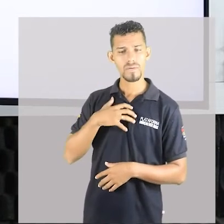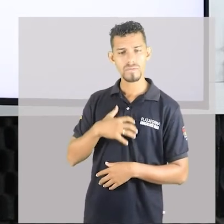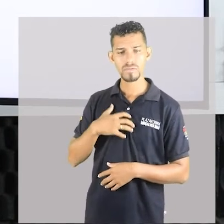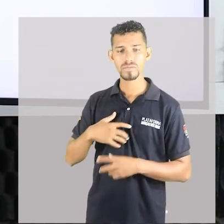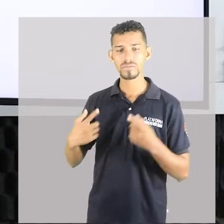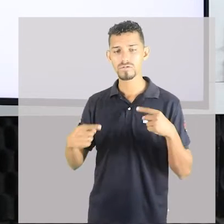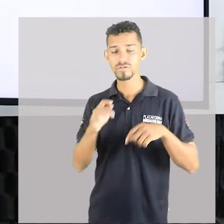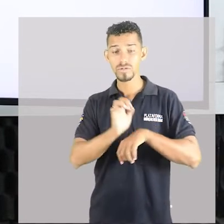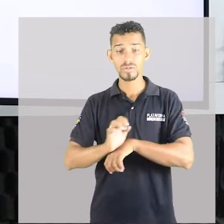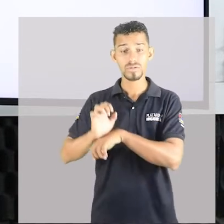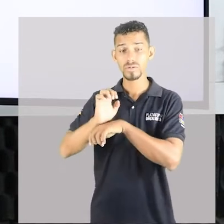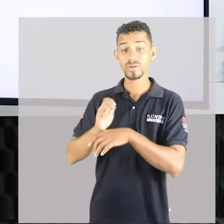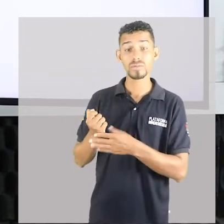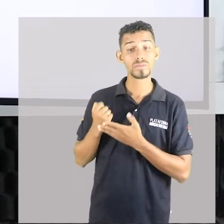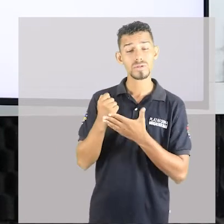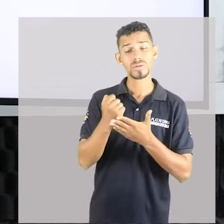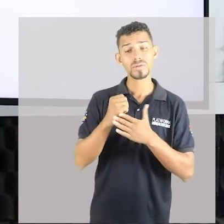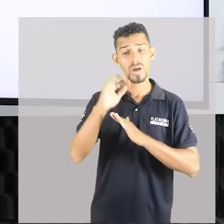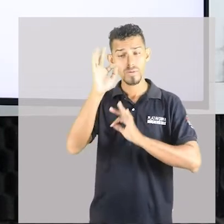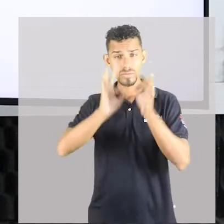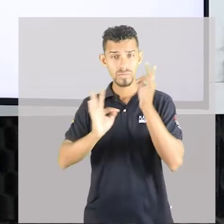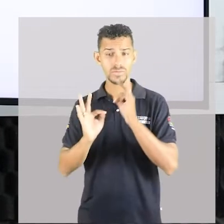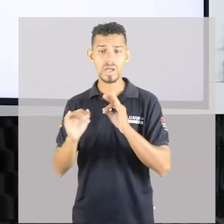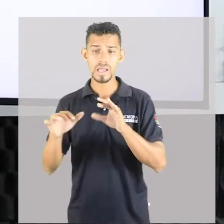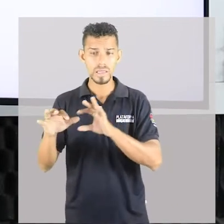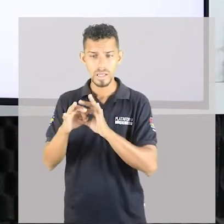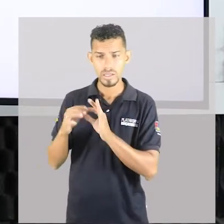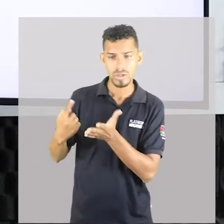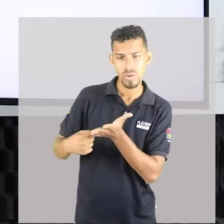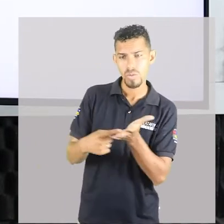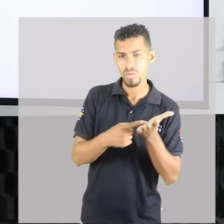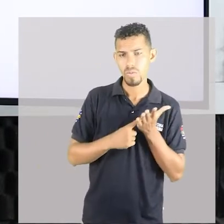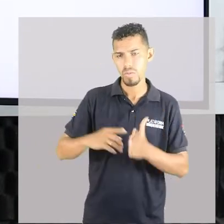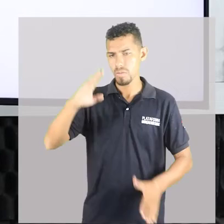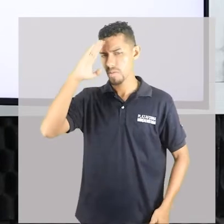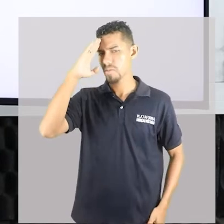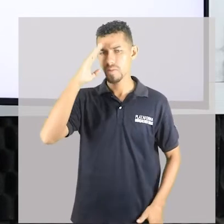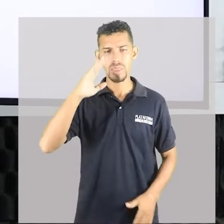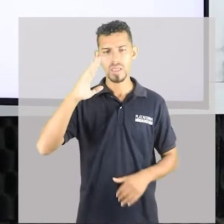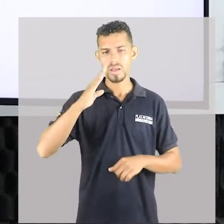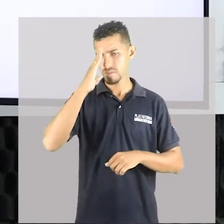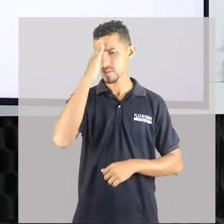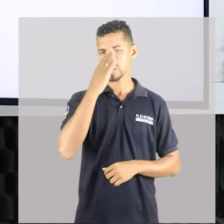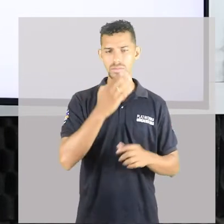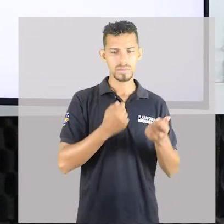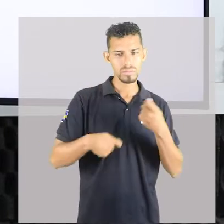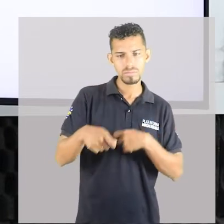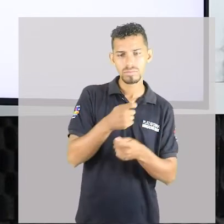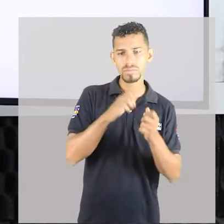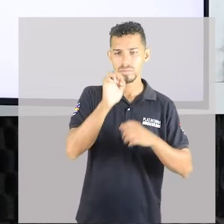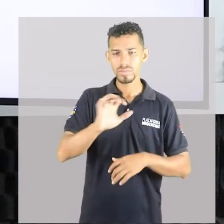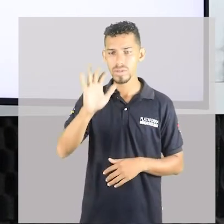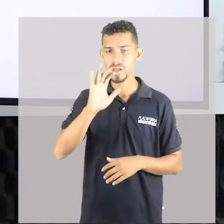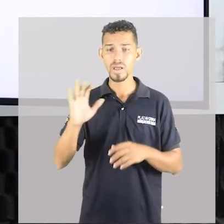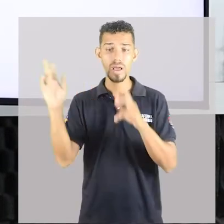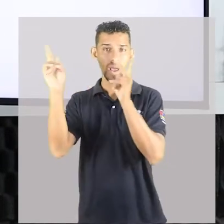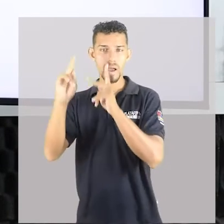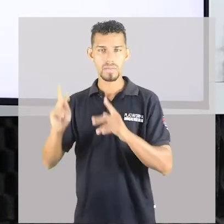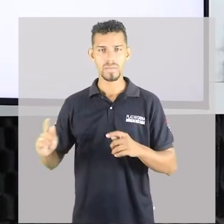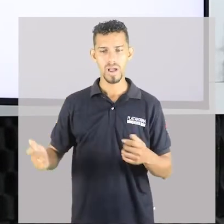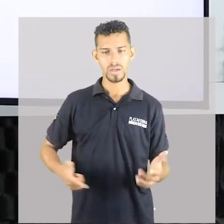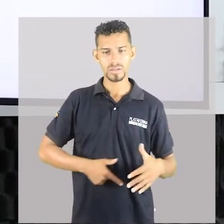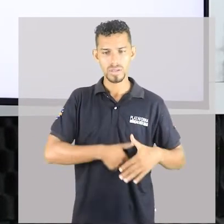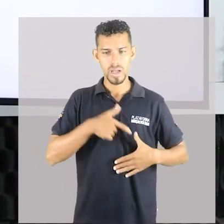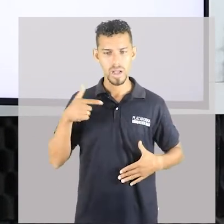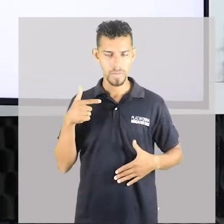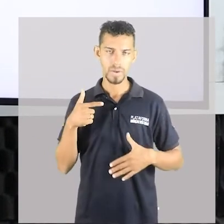europeus, tá? Contribuiu para a formação de alianças militares entre as principais potências europeias, né, que seria a paz armada, ninguém